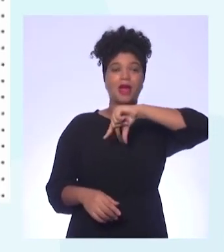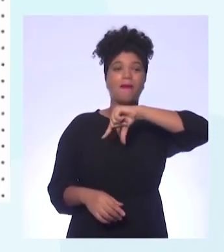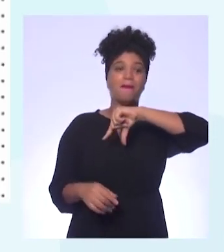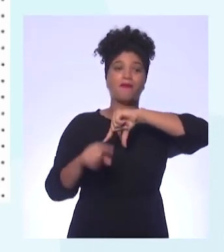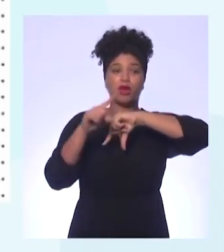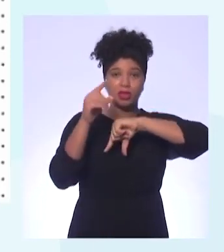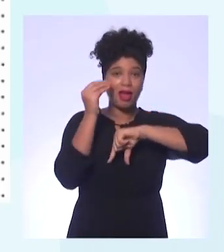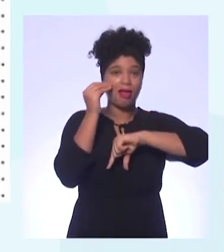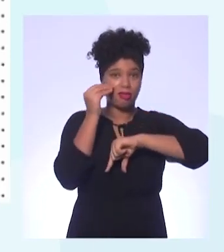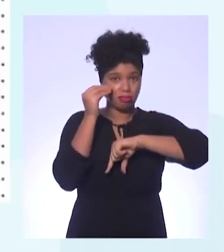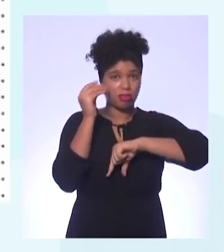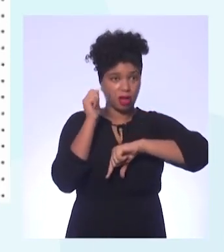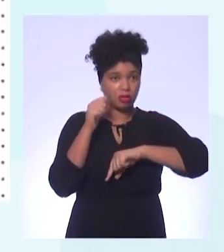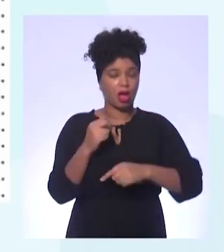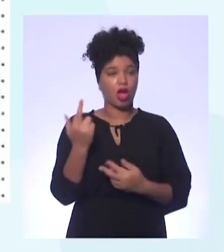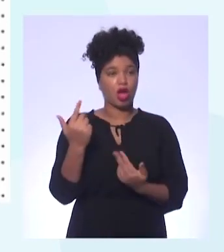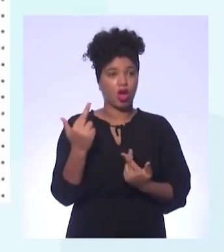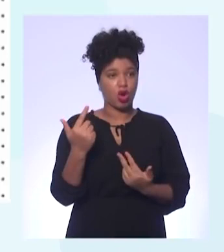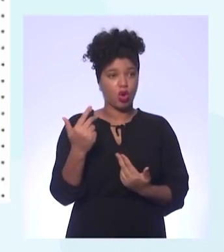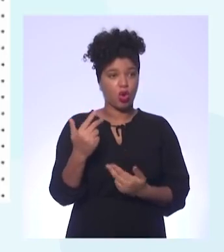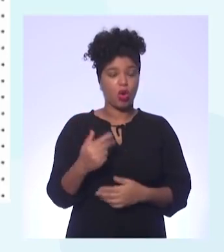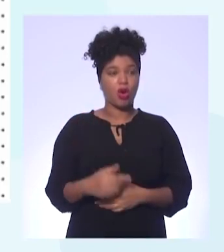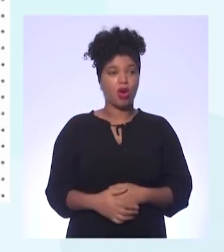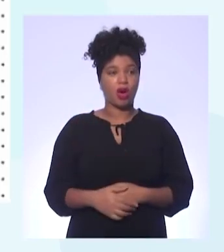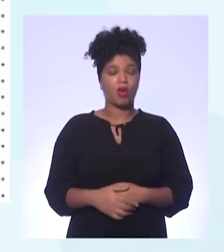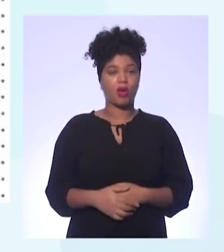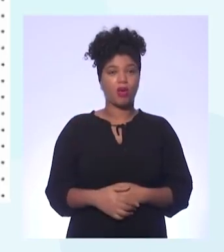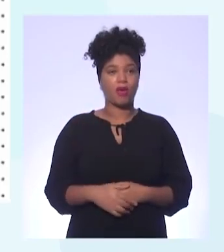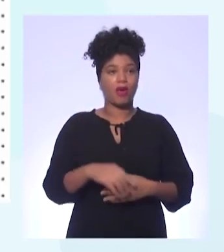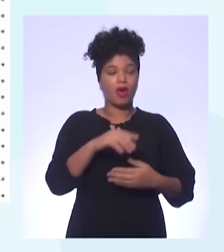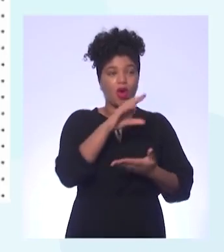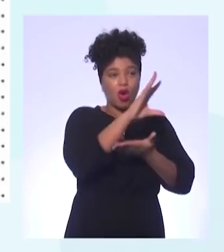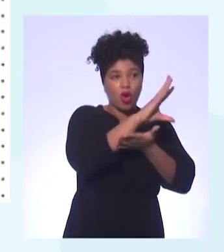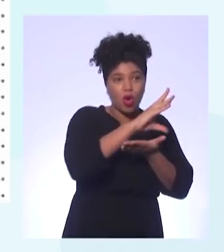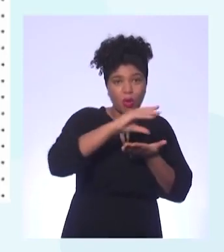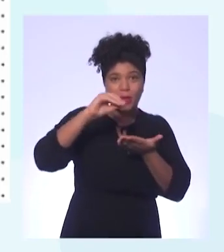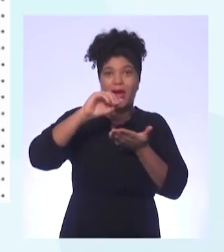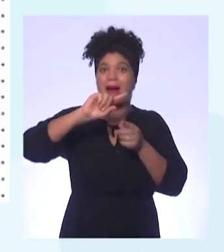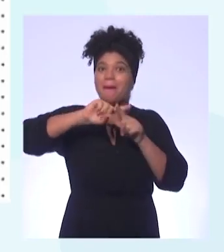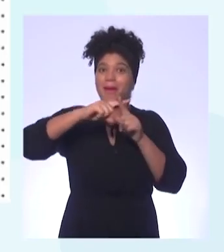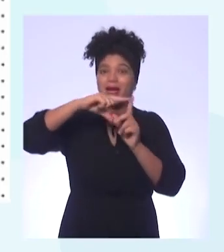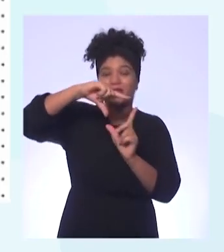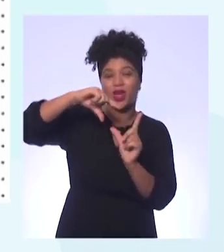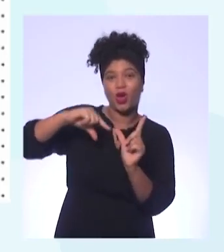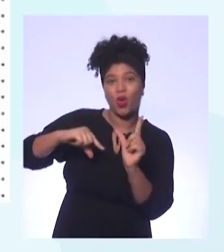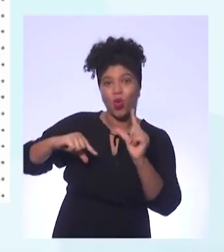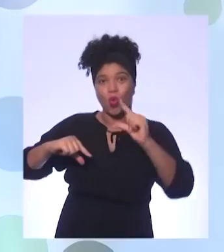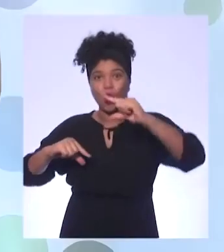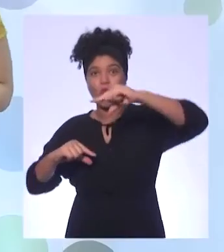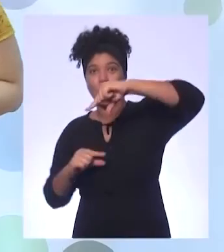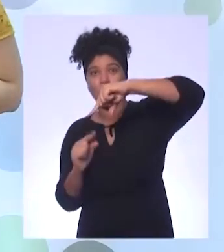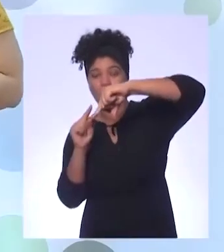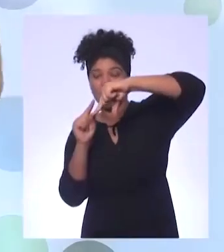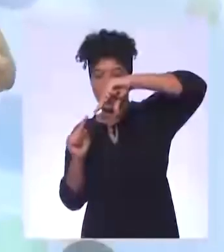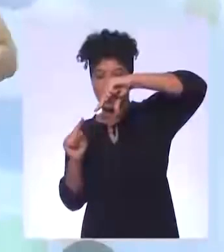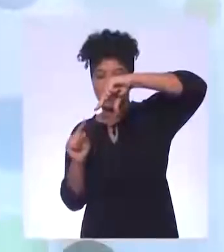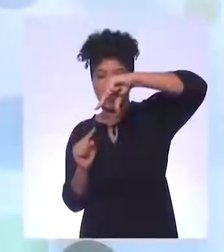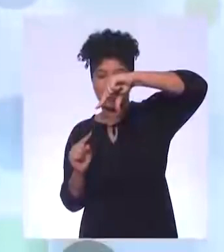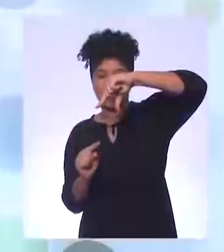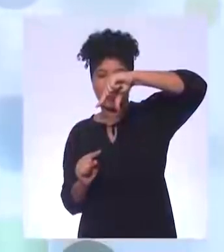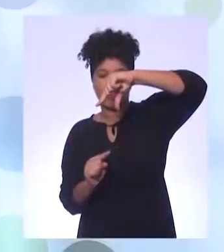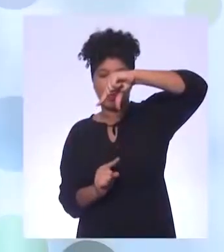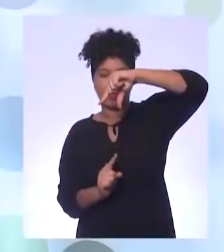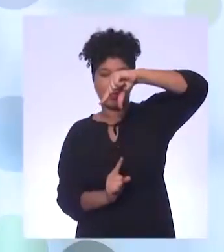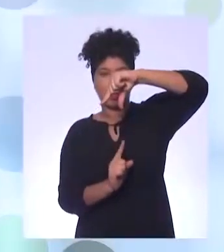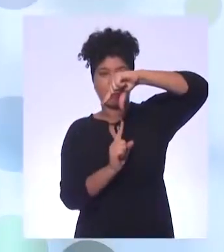essa figura quando a gente faz esse giro de 90 graus. Tá bom? Professora Inês, eu quero que você dê um tempinho mais generoso nesse, porque eu não sei se eles têm